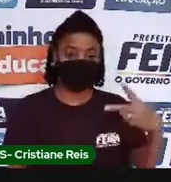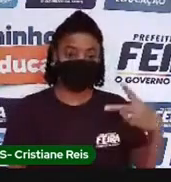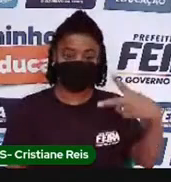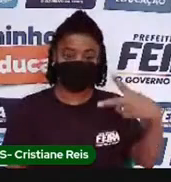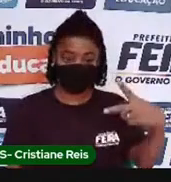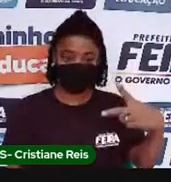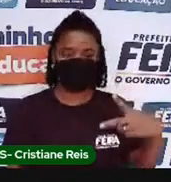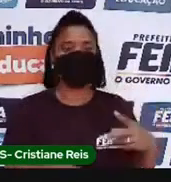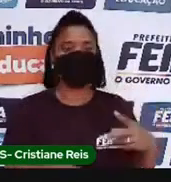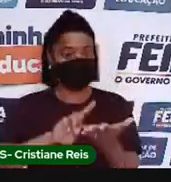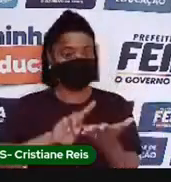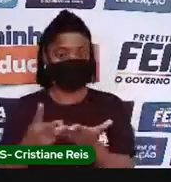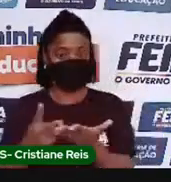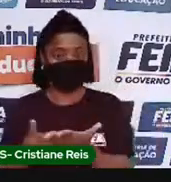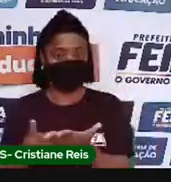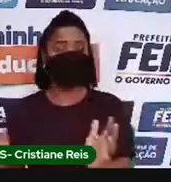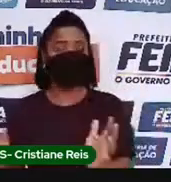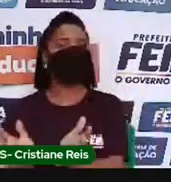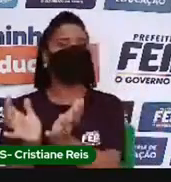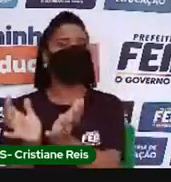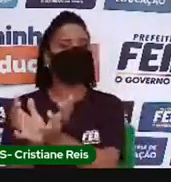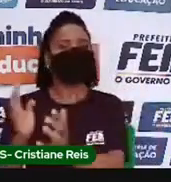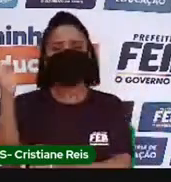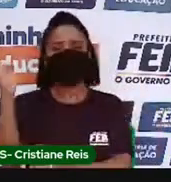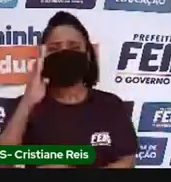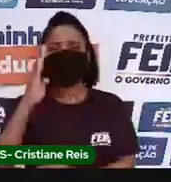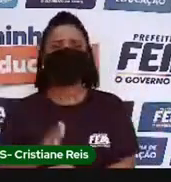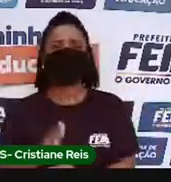brasileiro celebra o Dia dos Namorados?